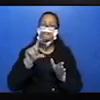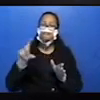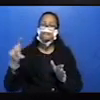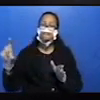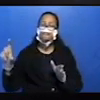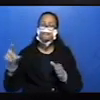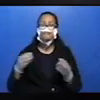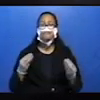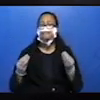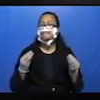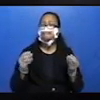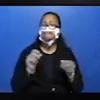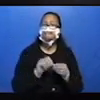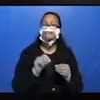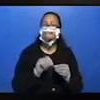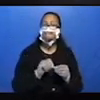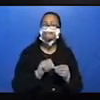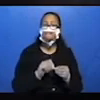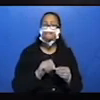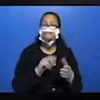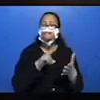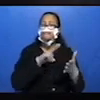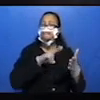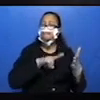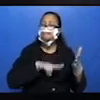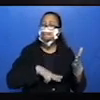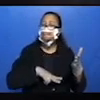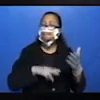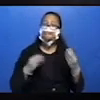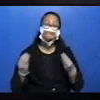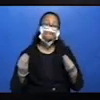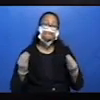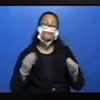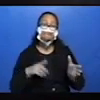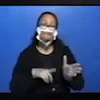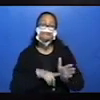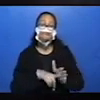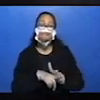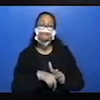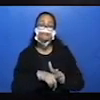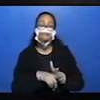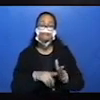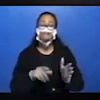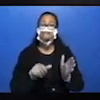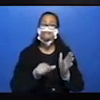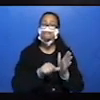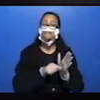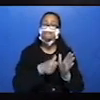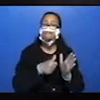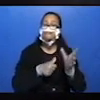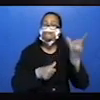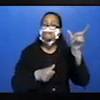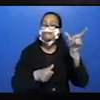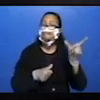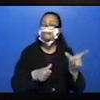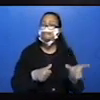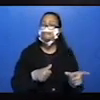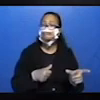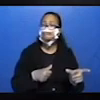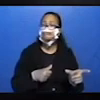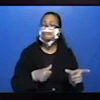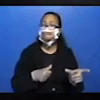Como que eu faço? Lê em forma de pergunta. Vamos na primeira da vertical. Qual